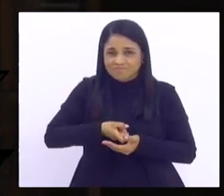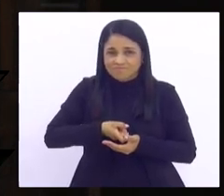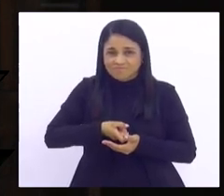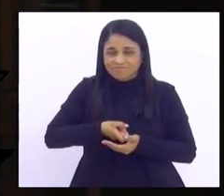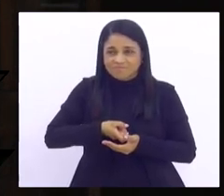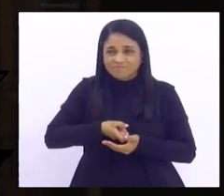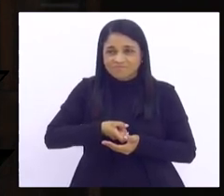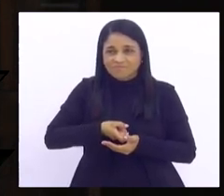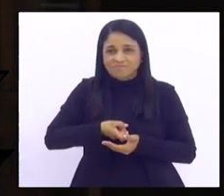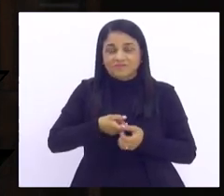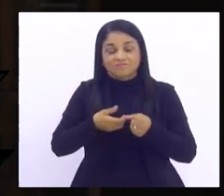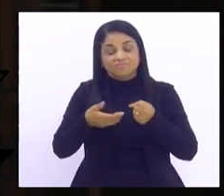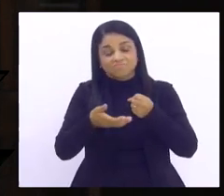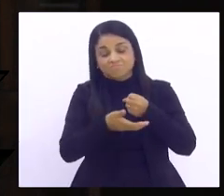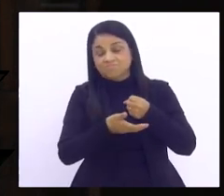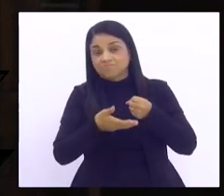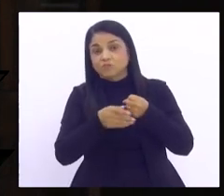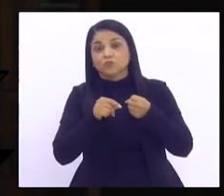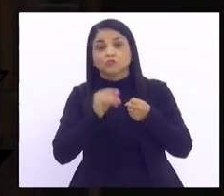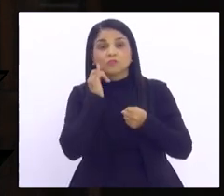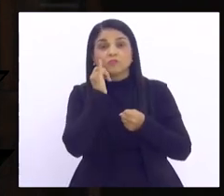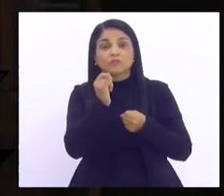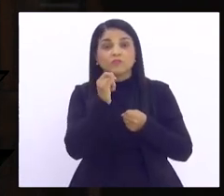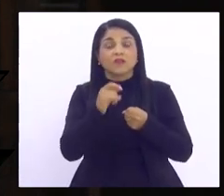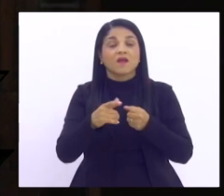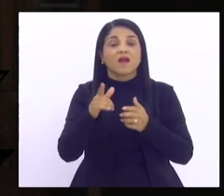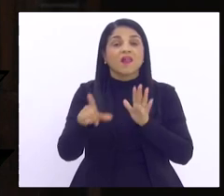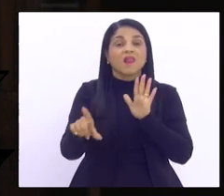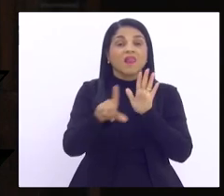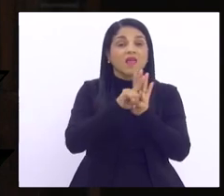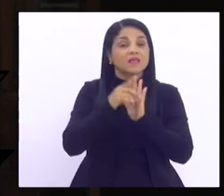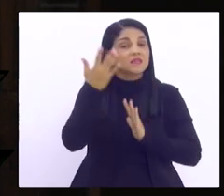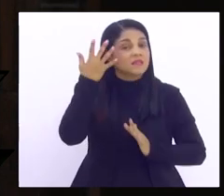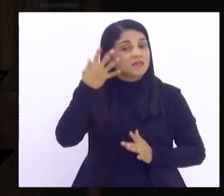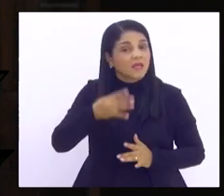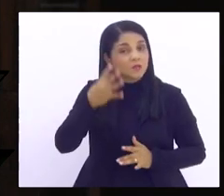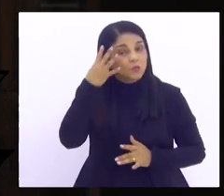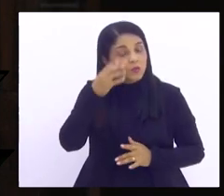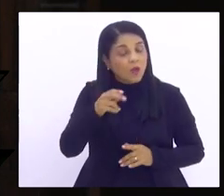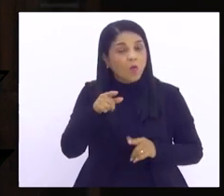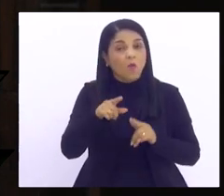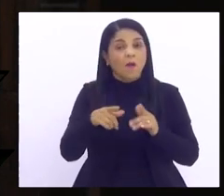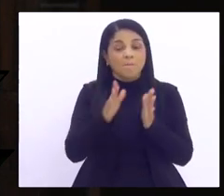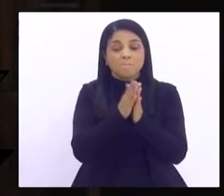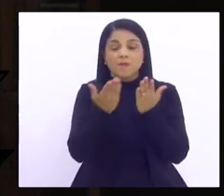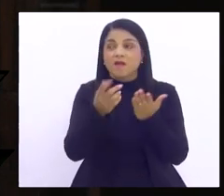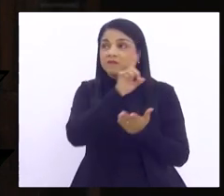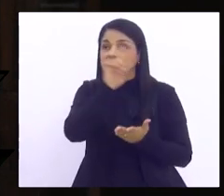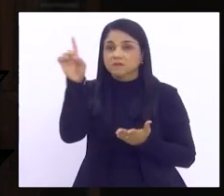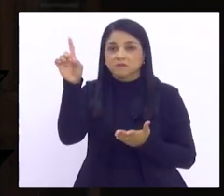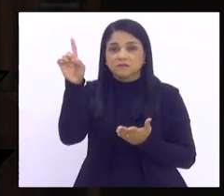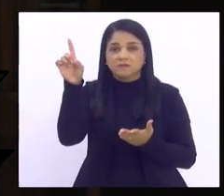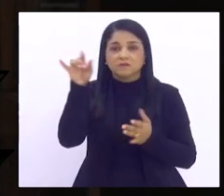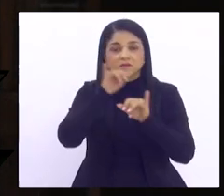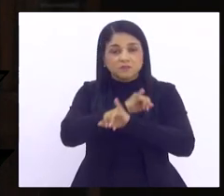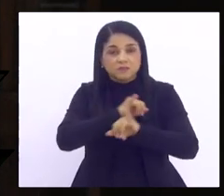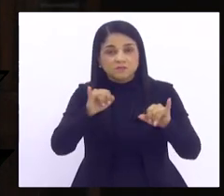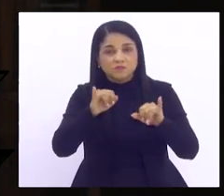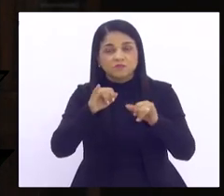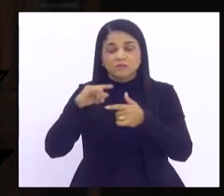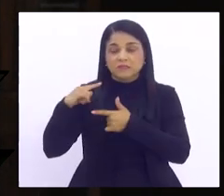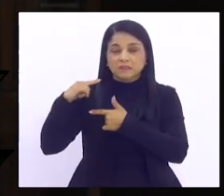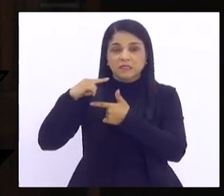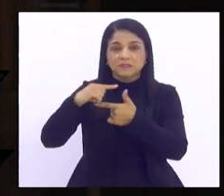fundada, isso é o Papa que diz, está fundada sobre a lei natural e sobre a palavra de Deus escrita e é transmitida pela tradição